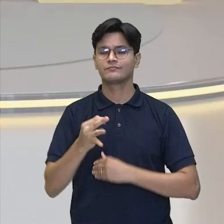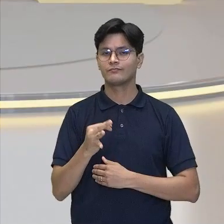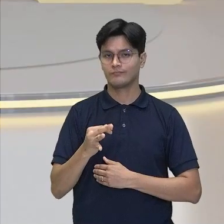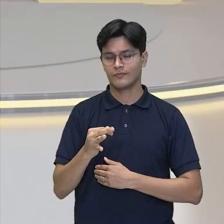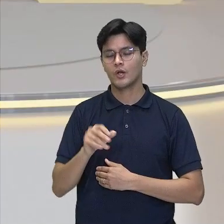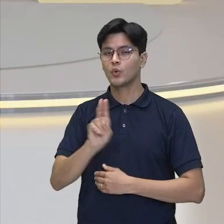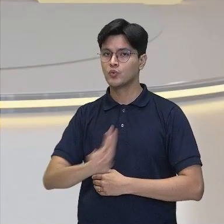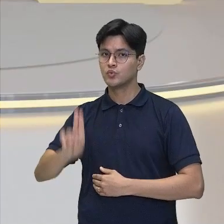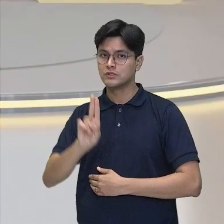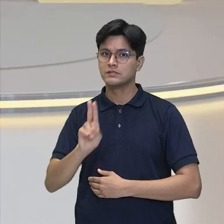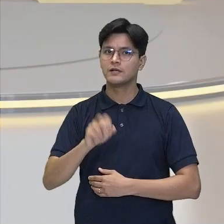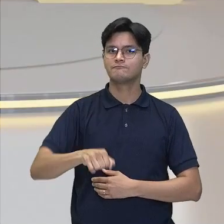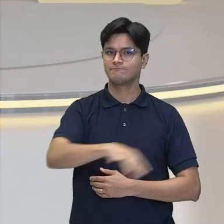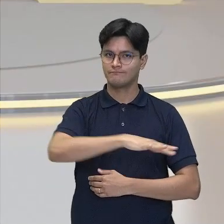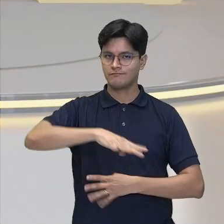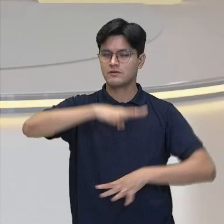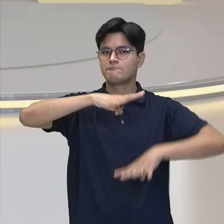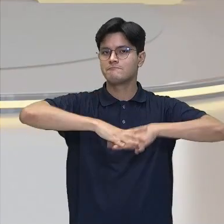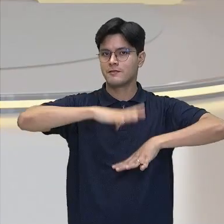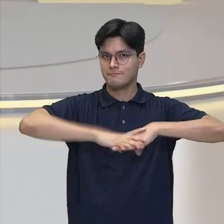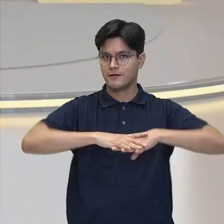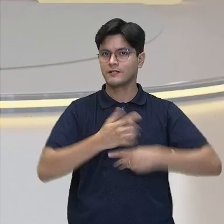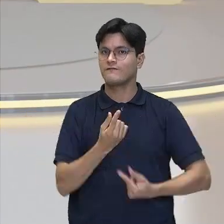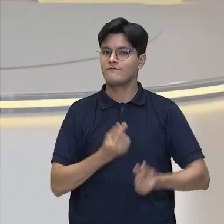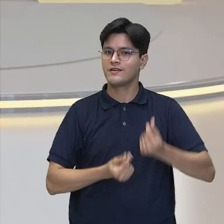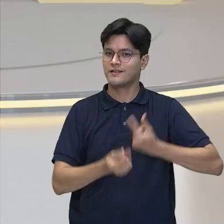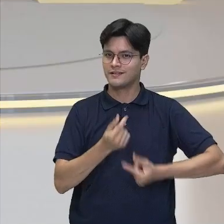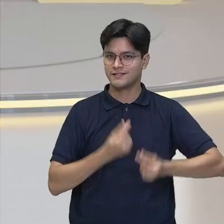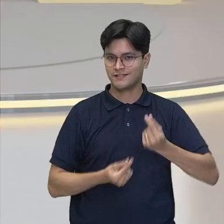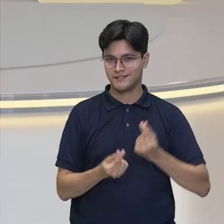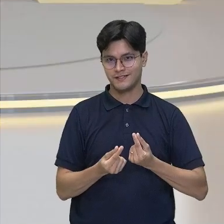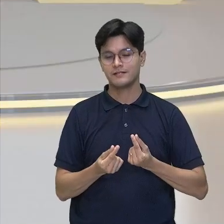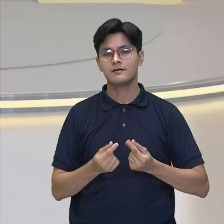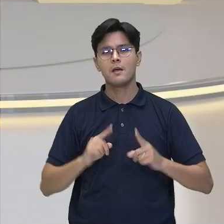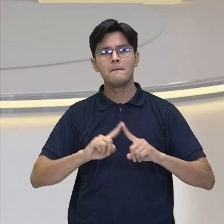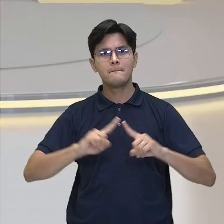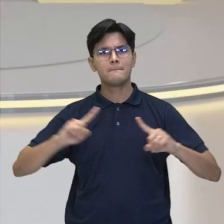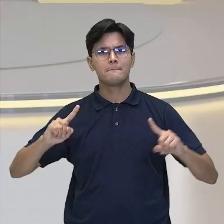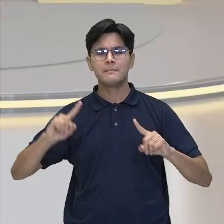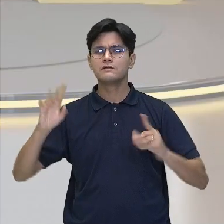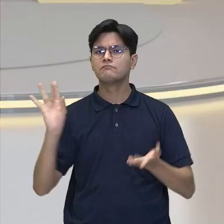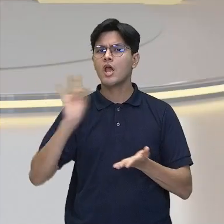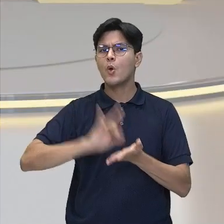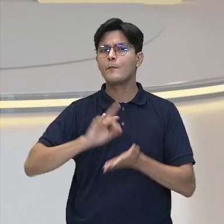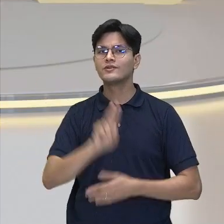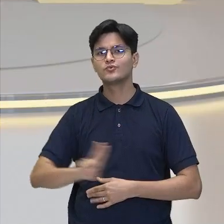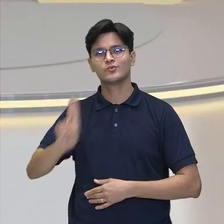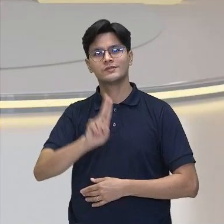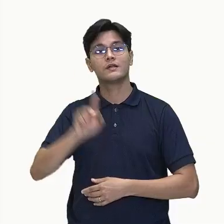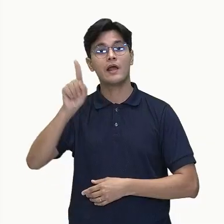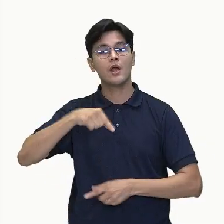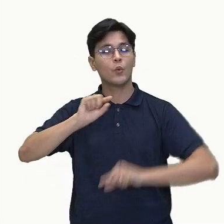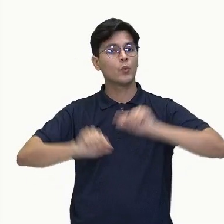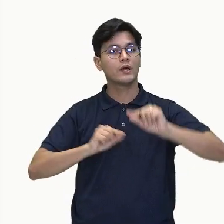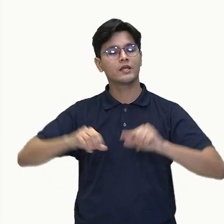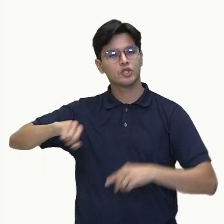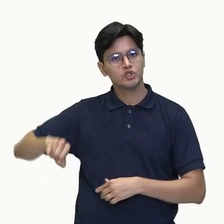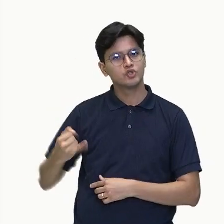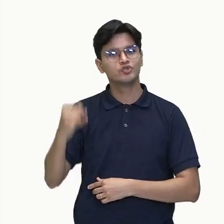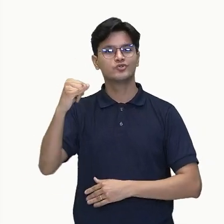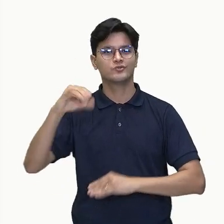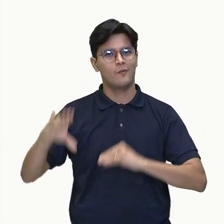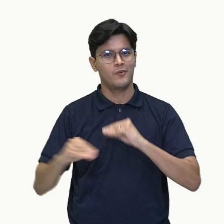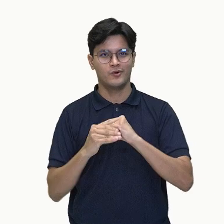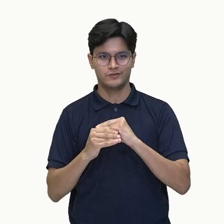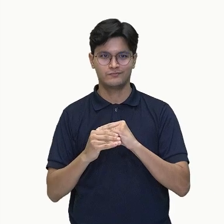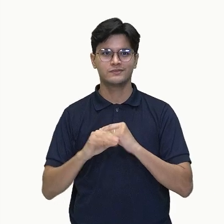gente geralmente começa com os juros simples, né? Mas o que é realmente utilizado é os juros compostos. E para a gente relembrar os